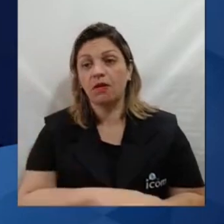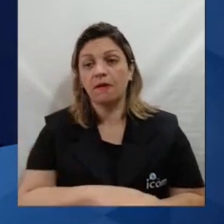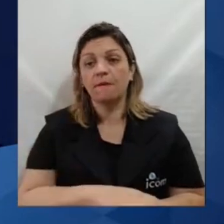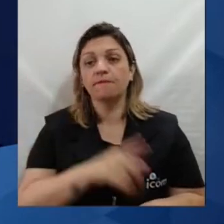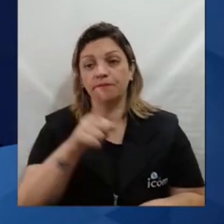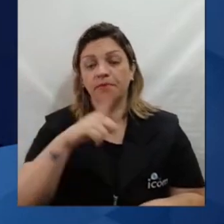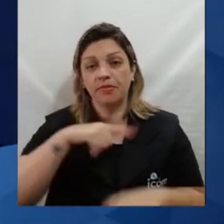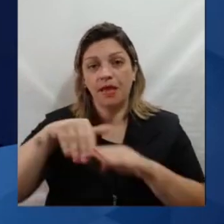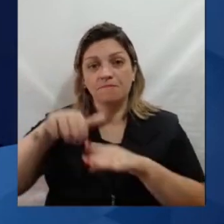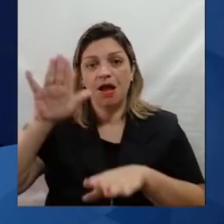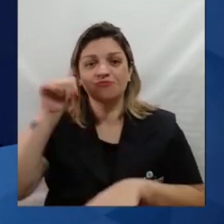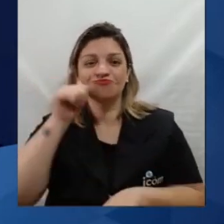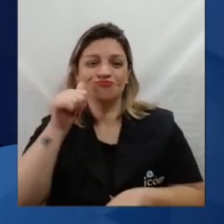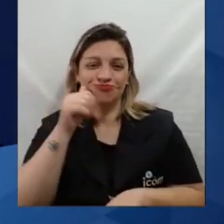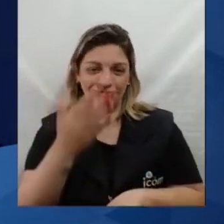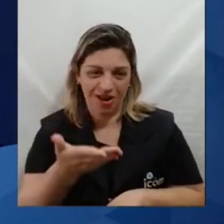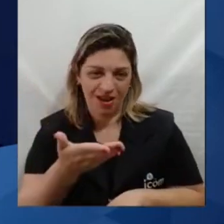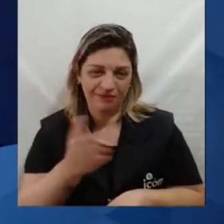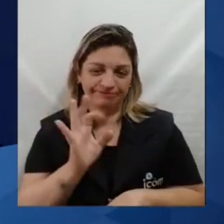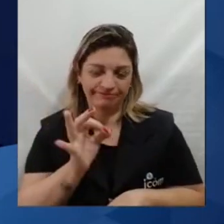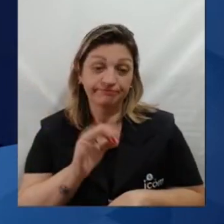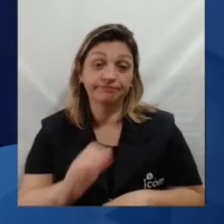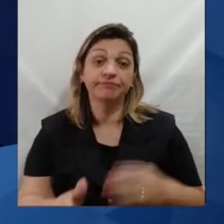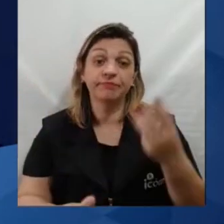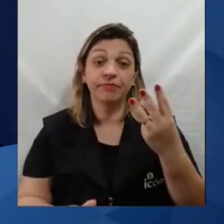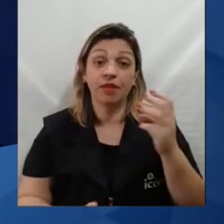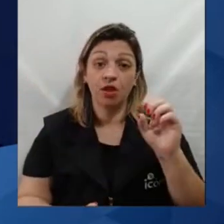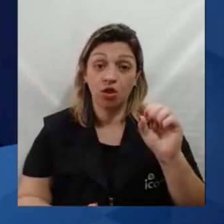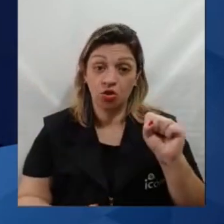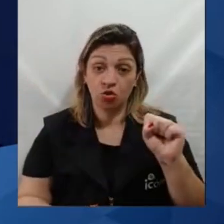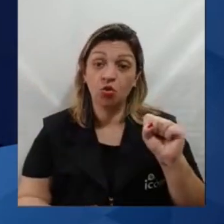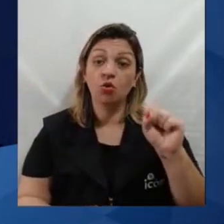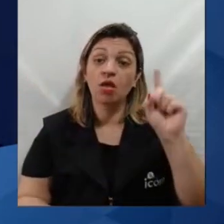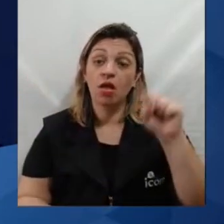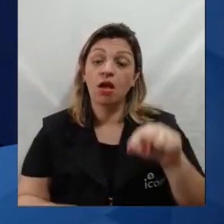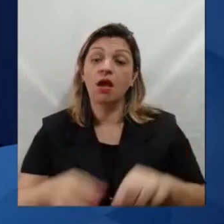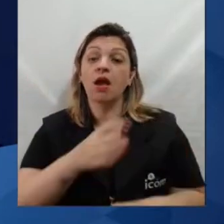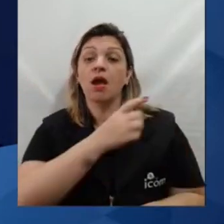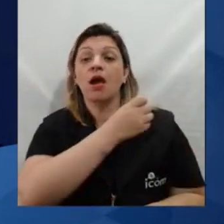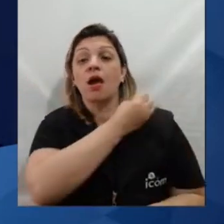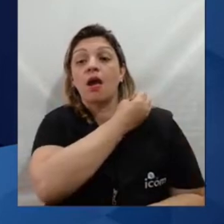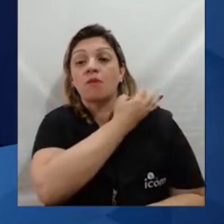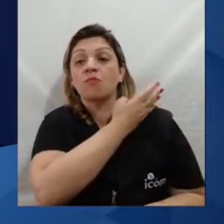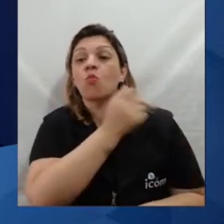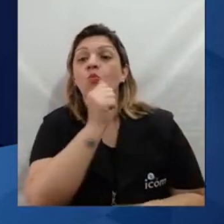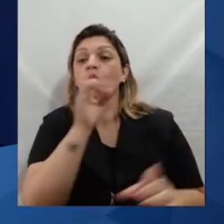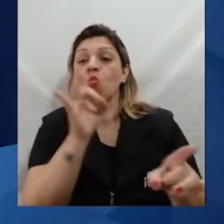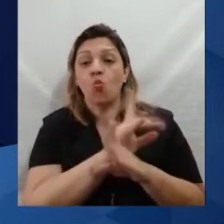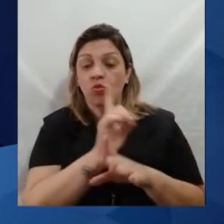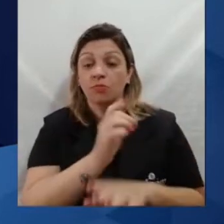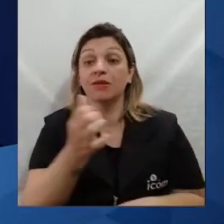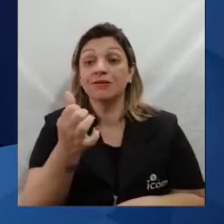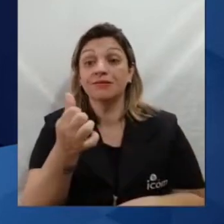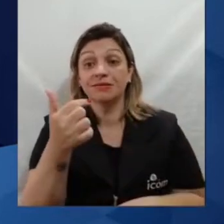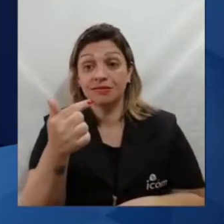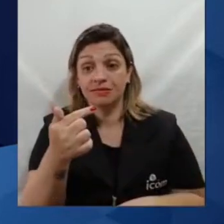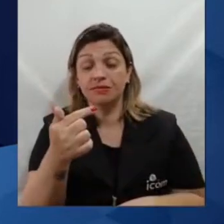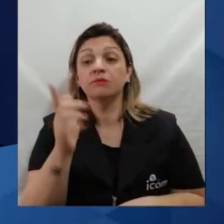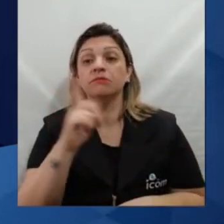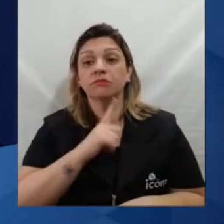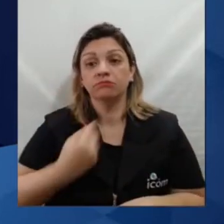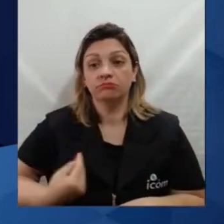mulheres. 38 assinalaram que eram do ensino médio incompleto, 67 falaram que eram ativos